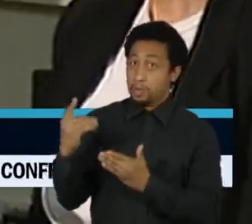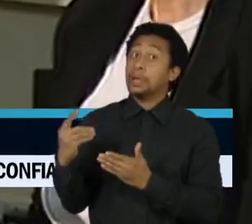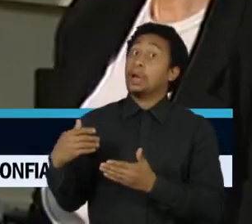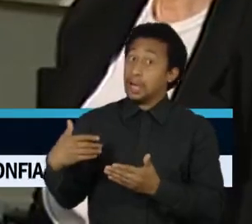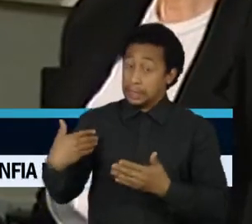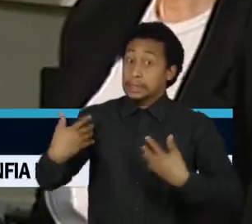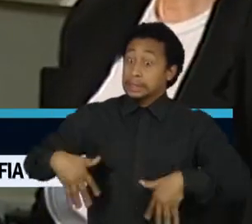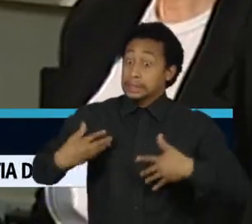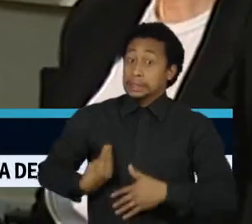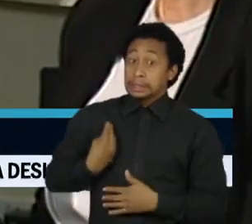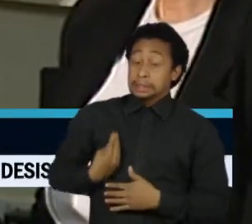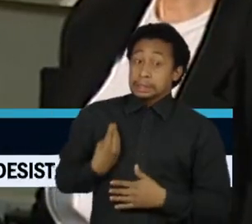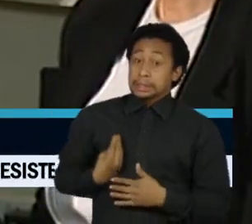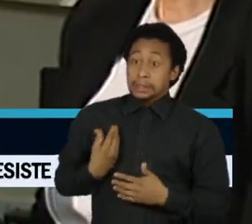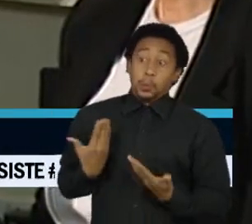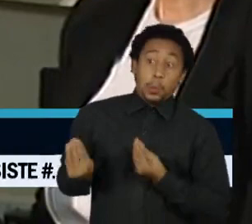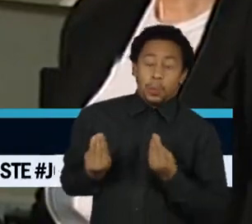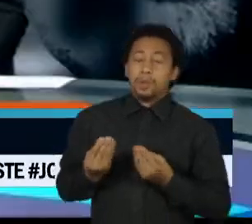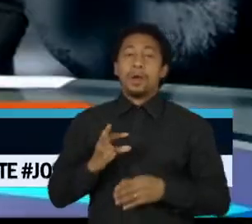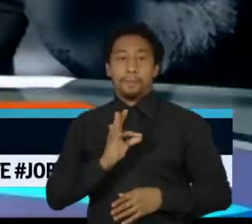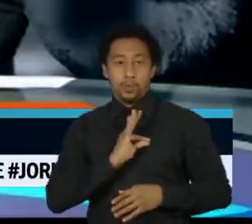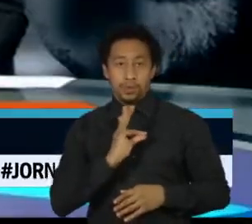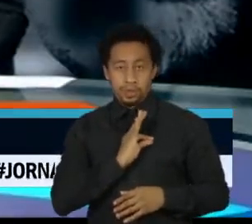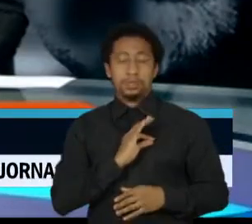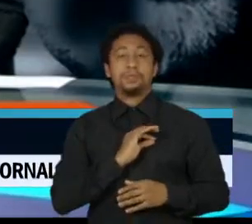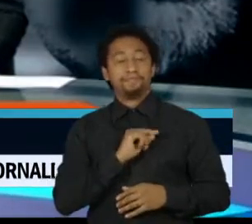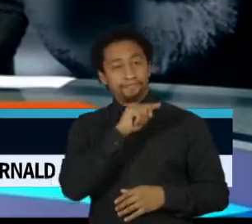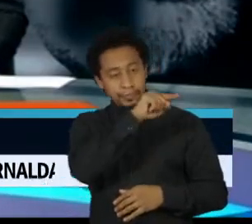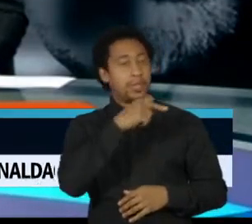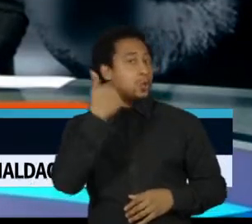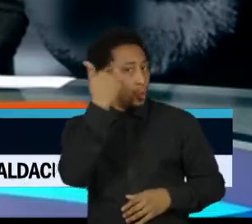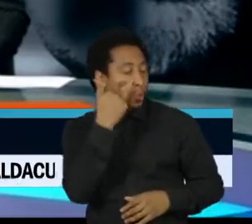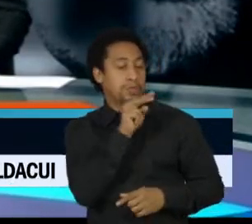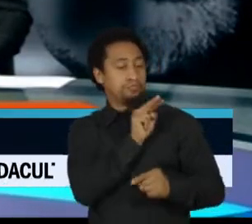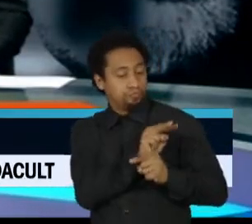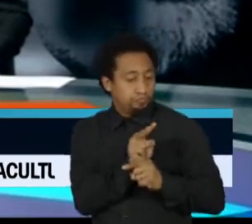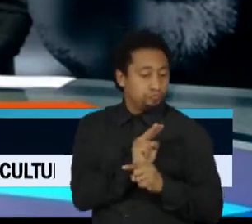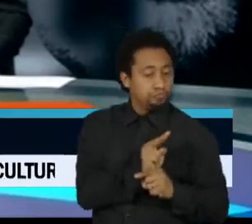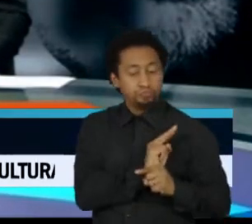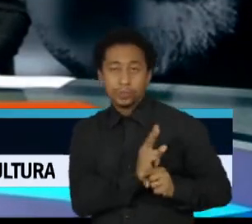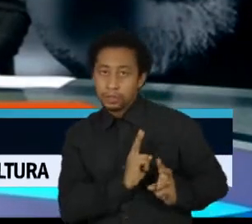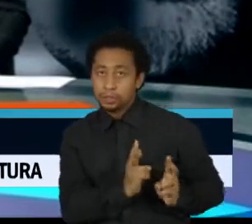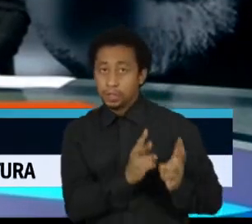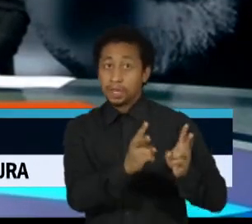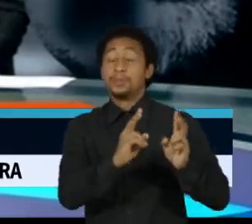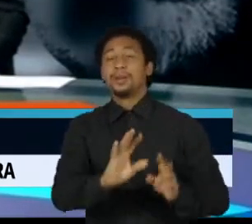de e passou a viver sob proteção da polícia de Londres a O que foi destaque na TV estatal iraniana